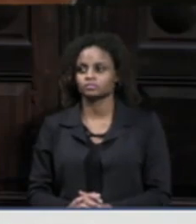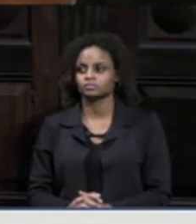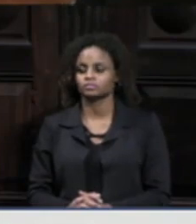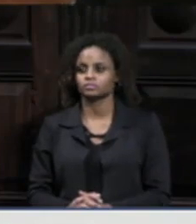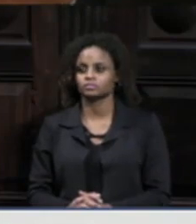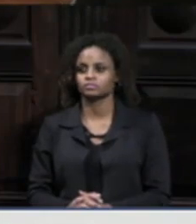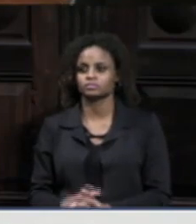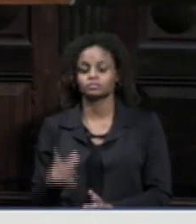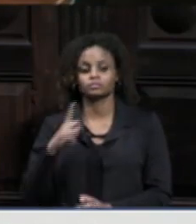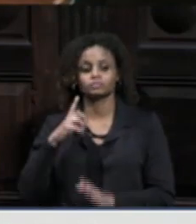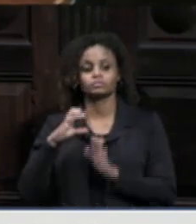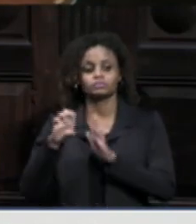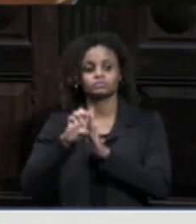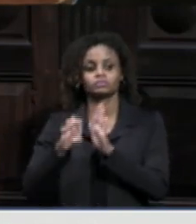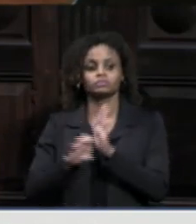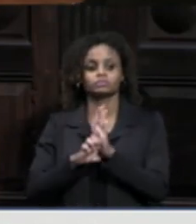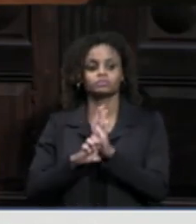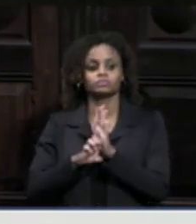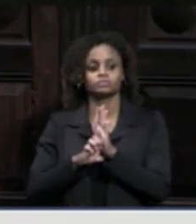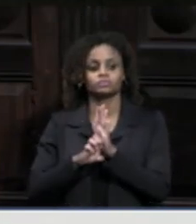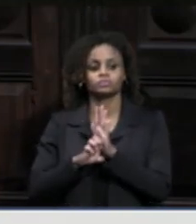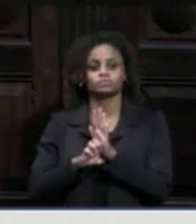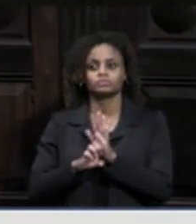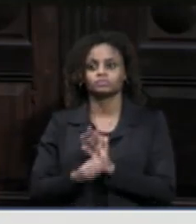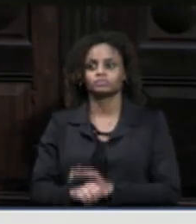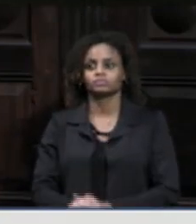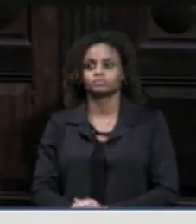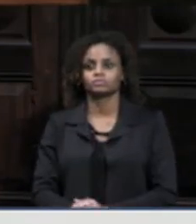Tem uma emenda ao projeto. Quem foi que fez a emenda, deputado?